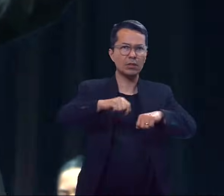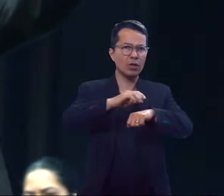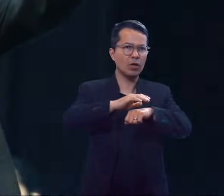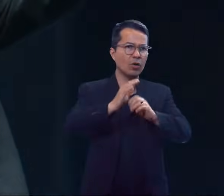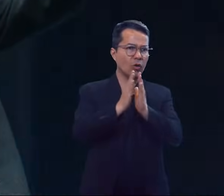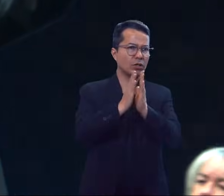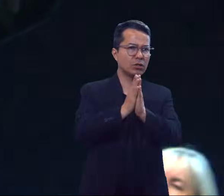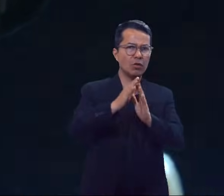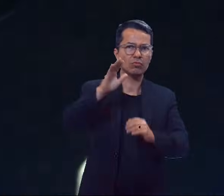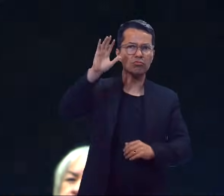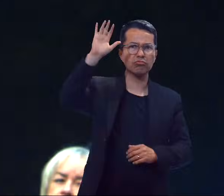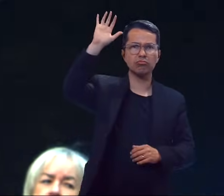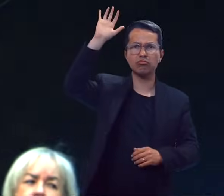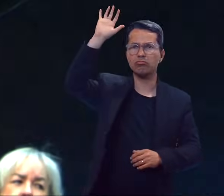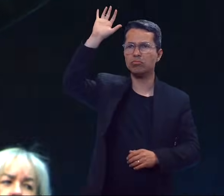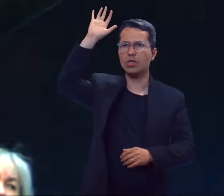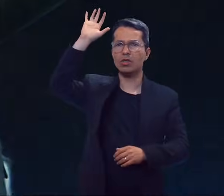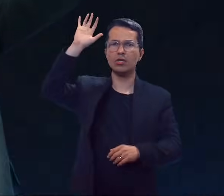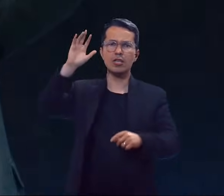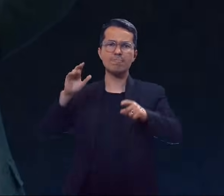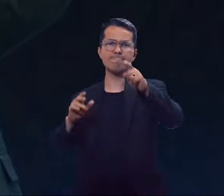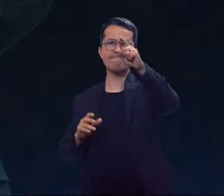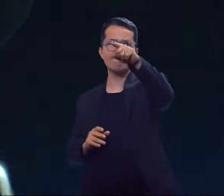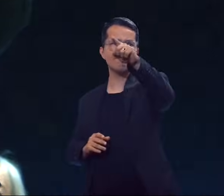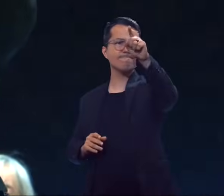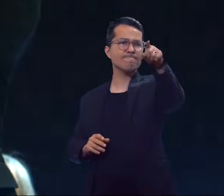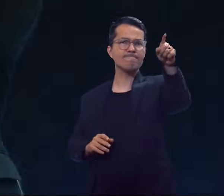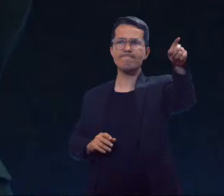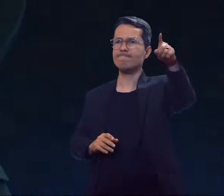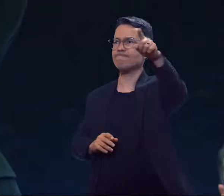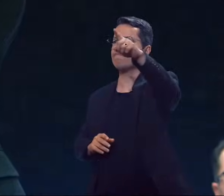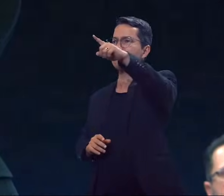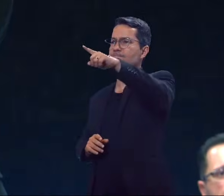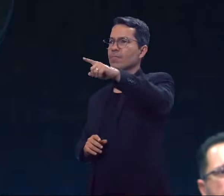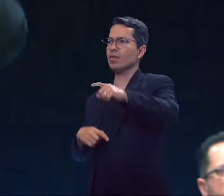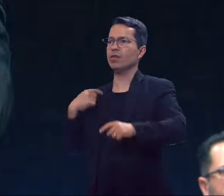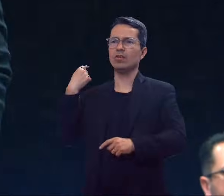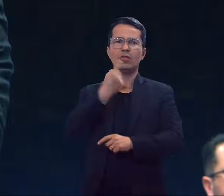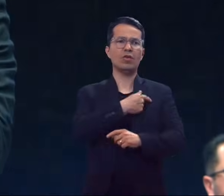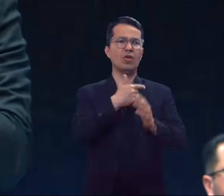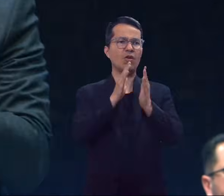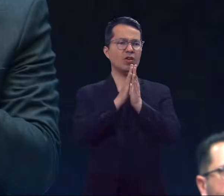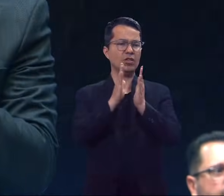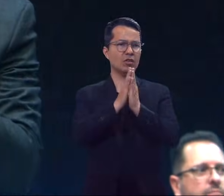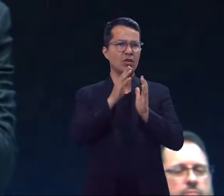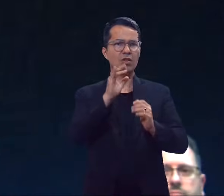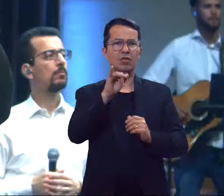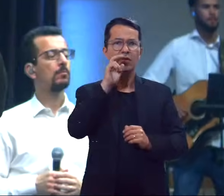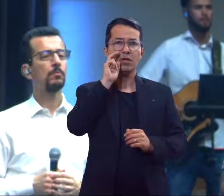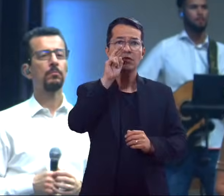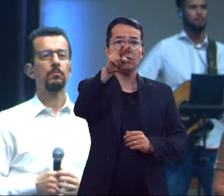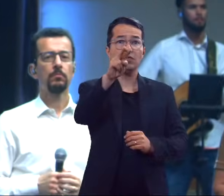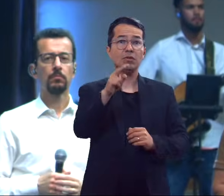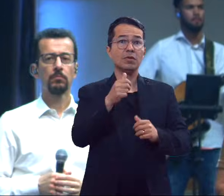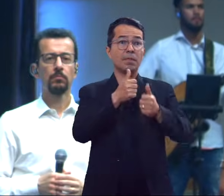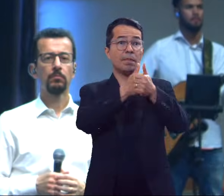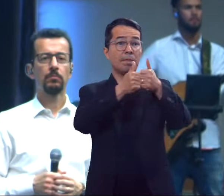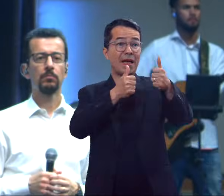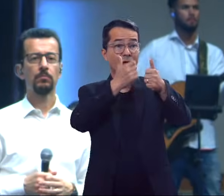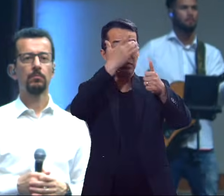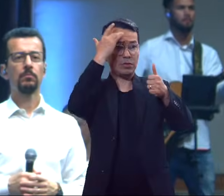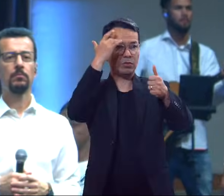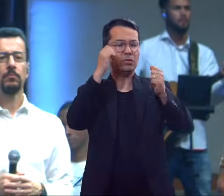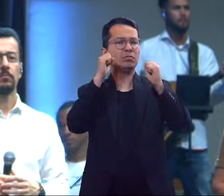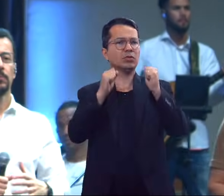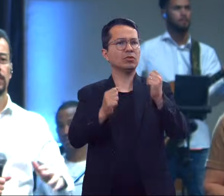ver. Você que está vivendo um momento assim. Nós vamos orar agora uns pelos outros. Você que está perto, assim, ó, estende a mão para